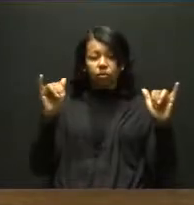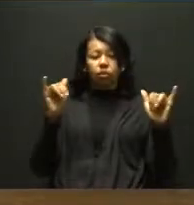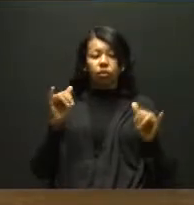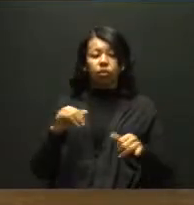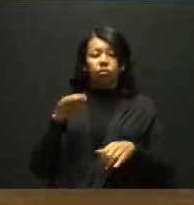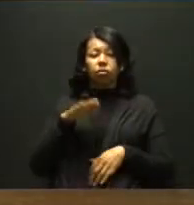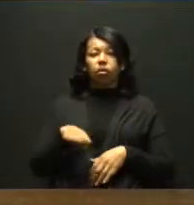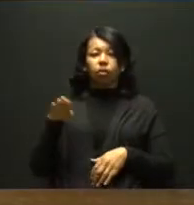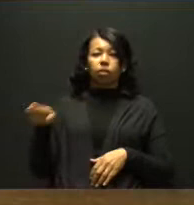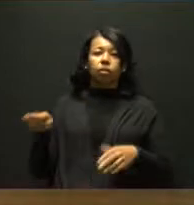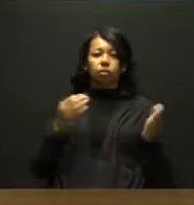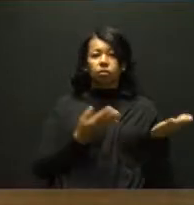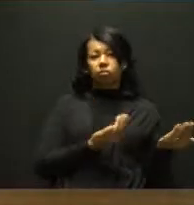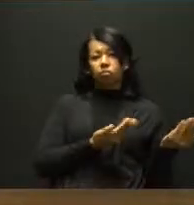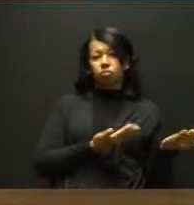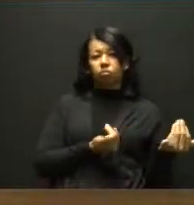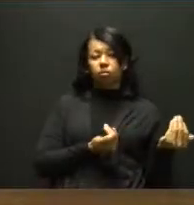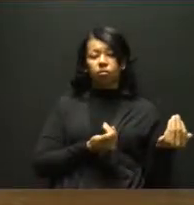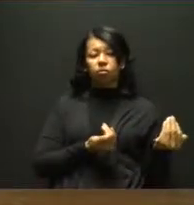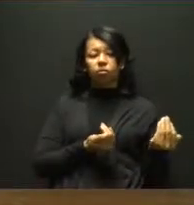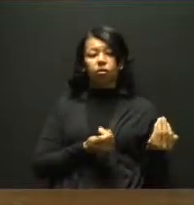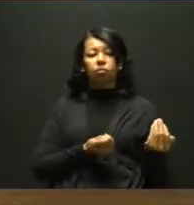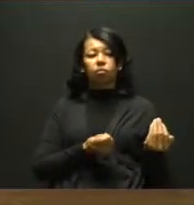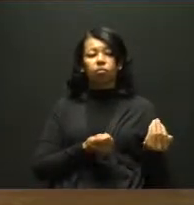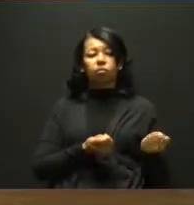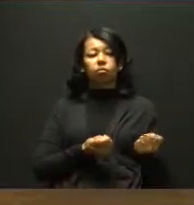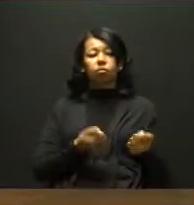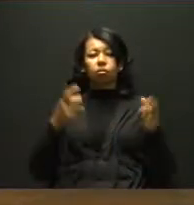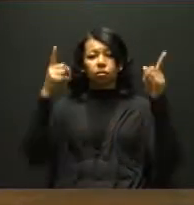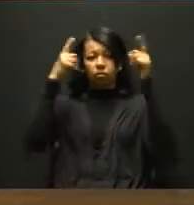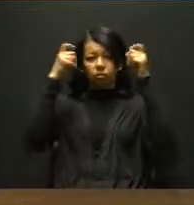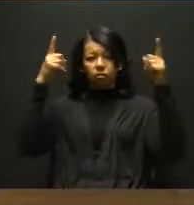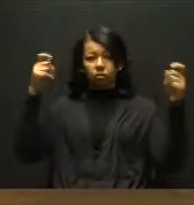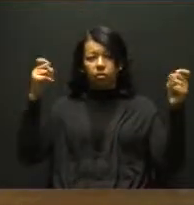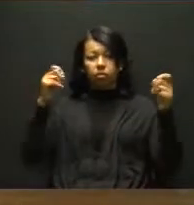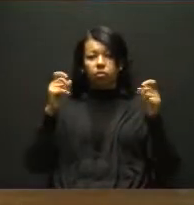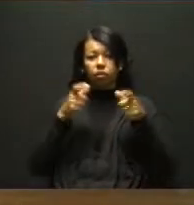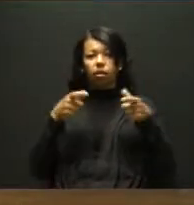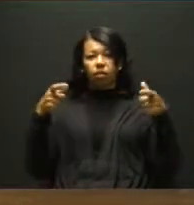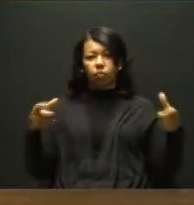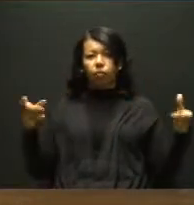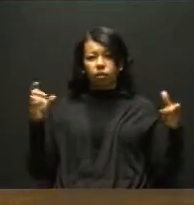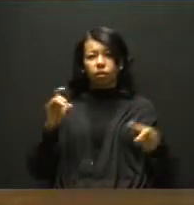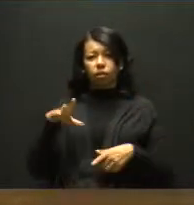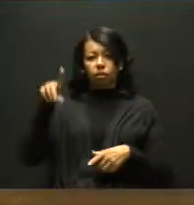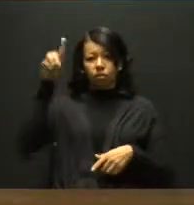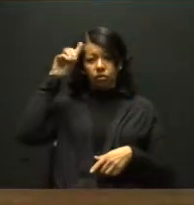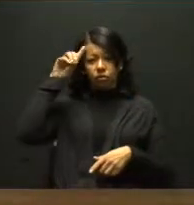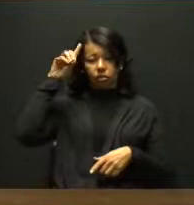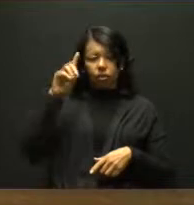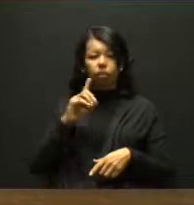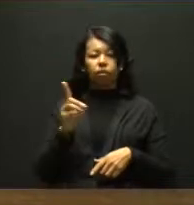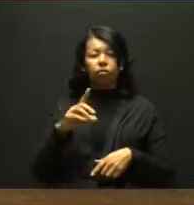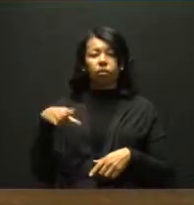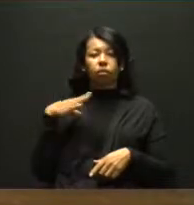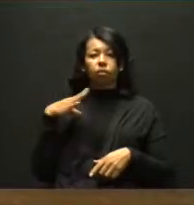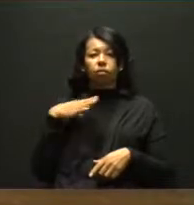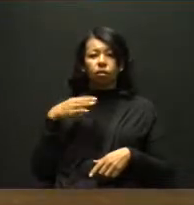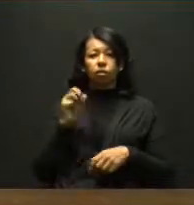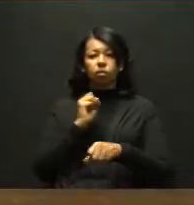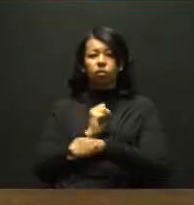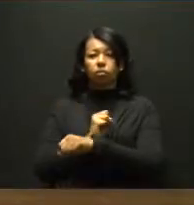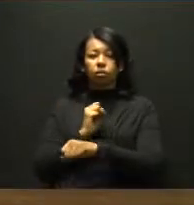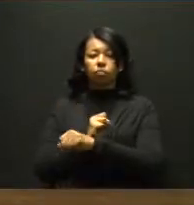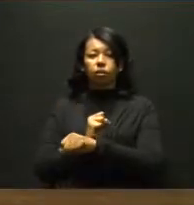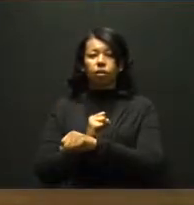crianças jovens à violência que aumenta a cada dia não é essa cidade que eu espero